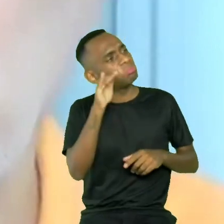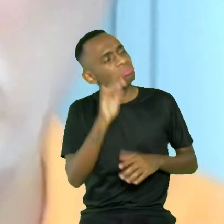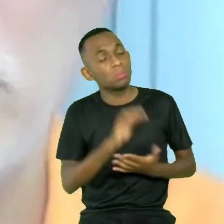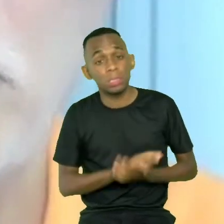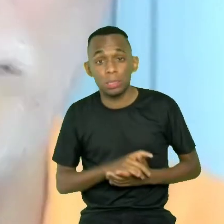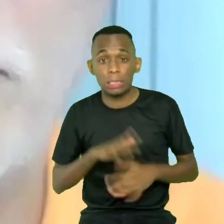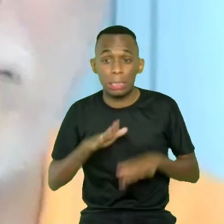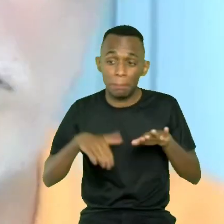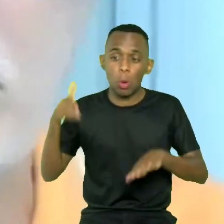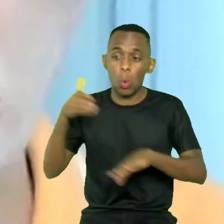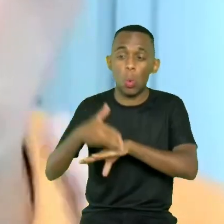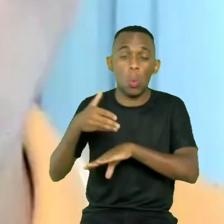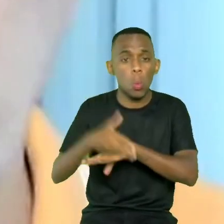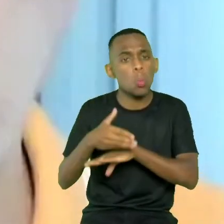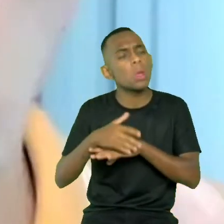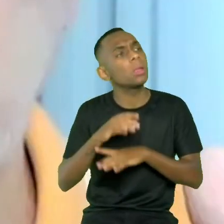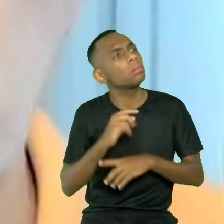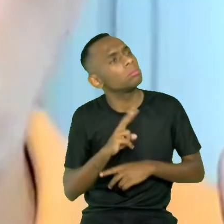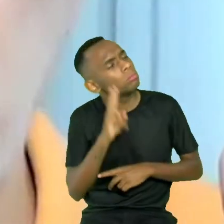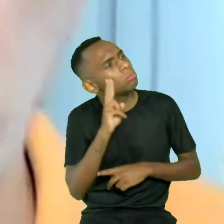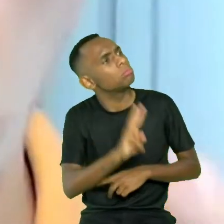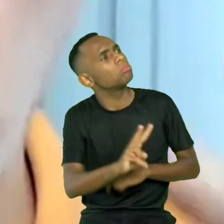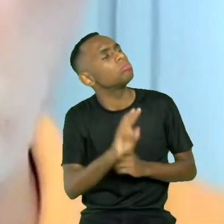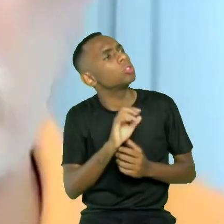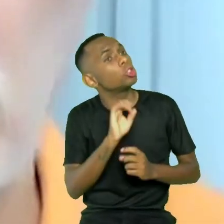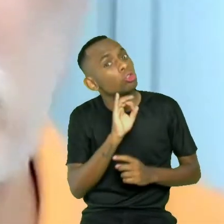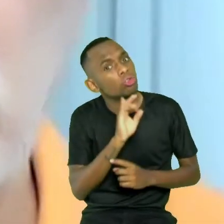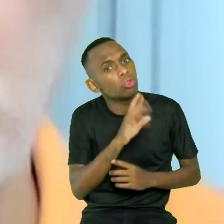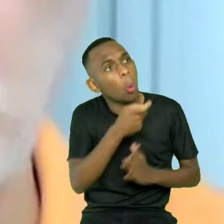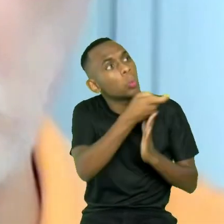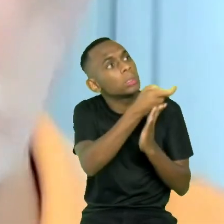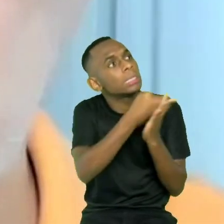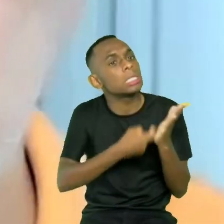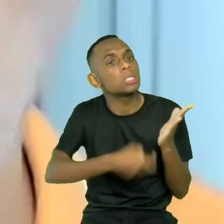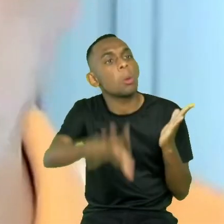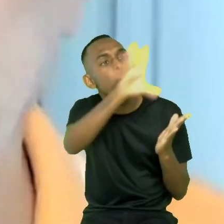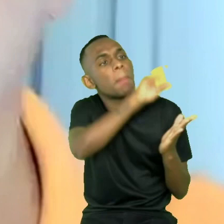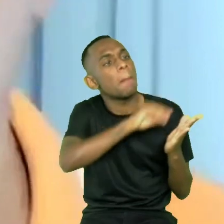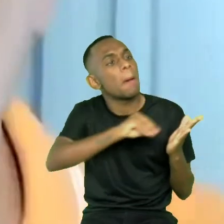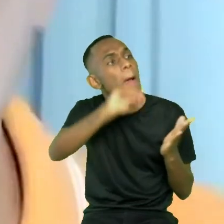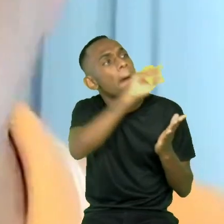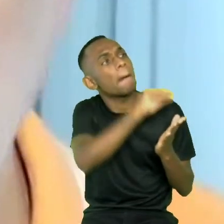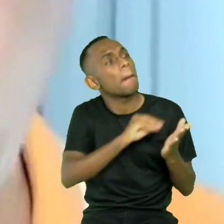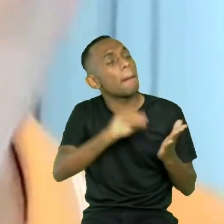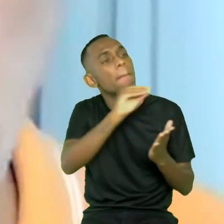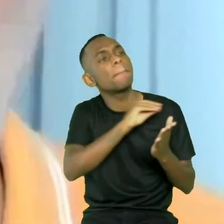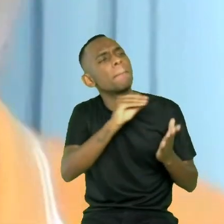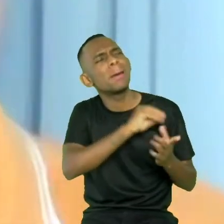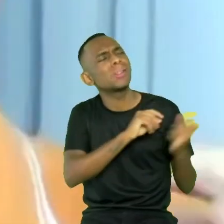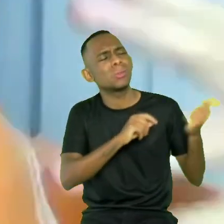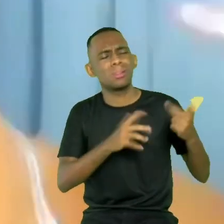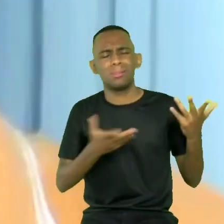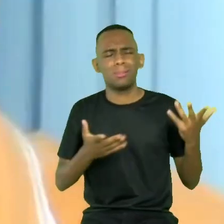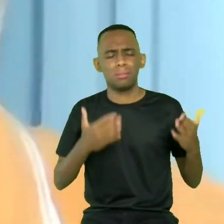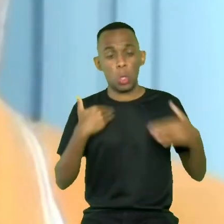teatro e ficava prestando mais atenção ao texto do que à encenação propriamente dita. E depois eu tinha que assistir de novo o